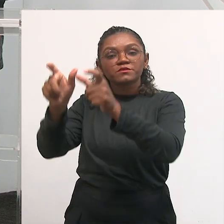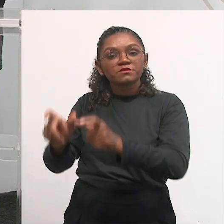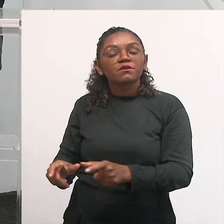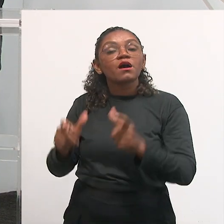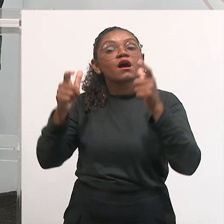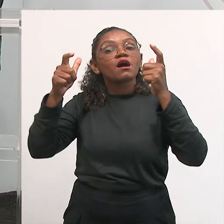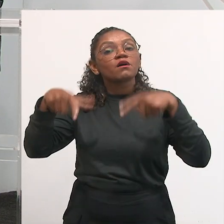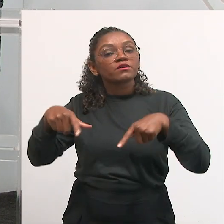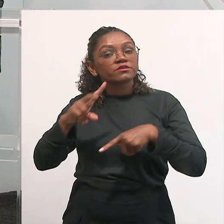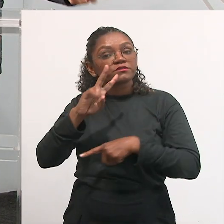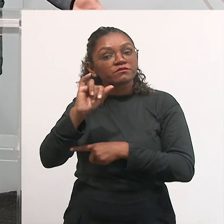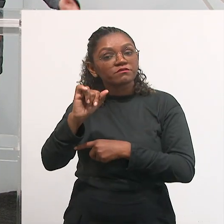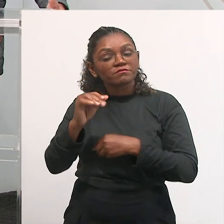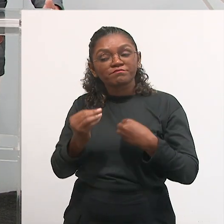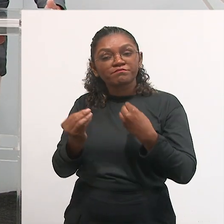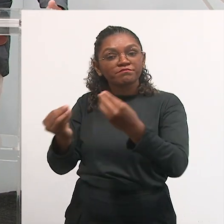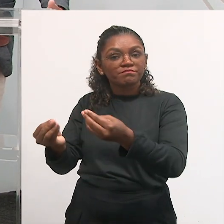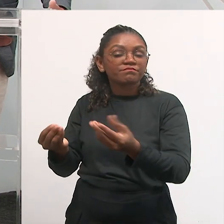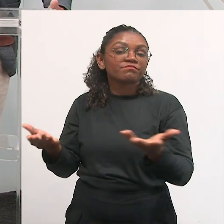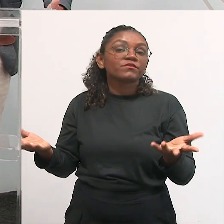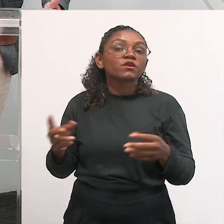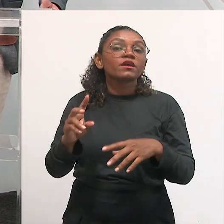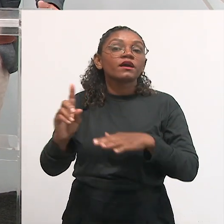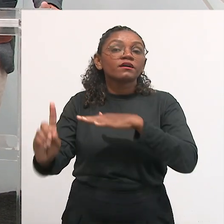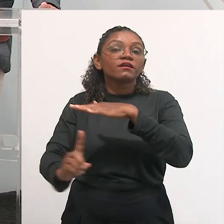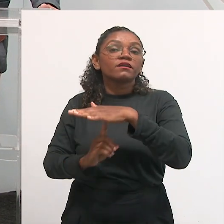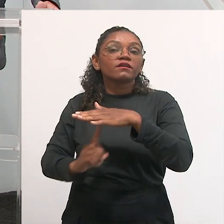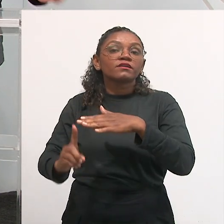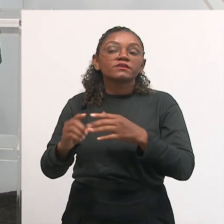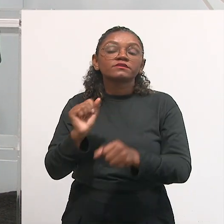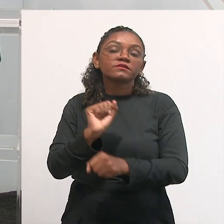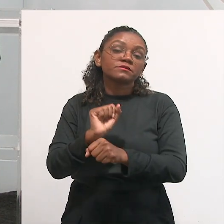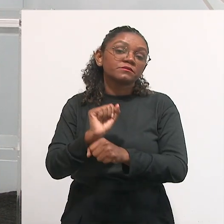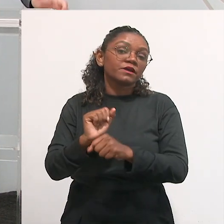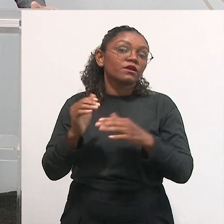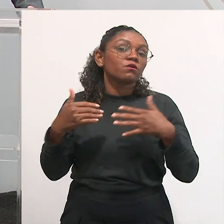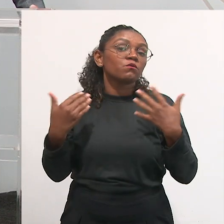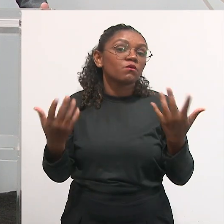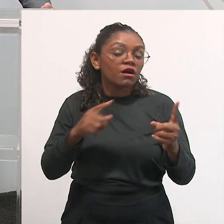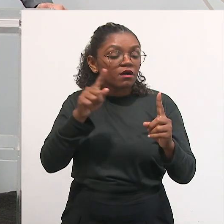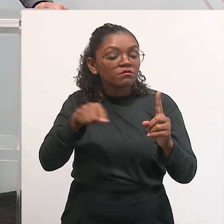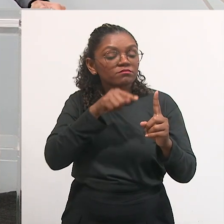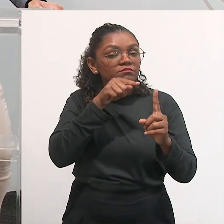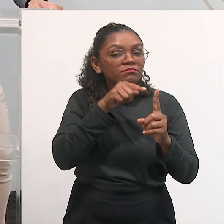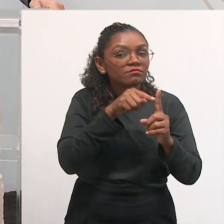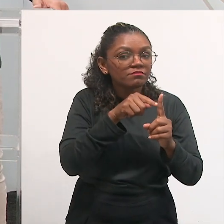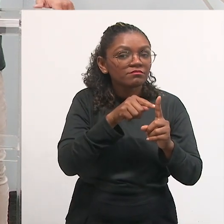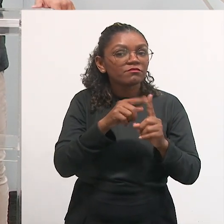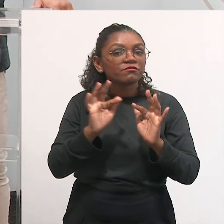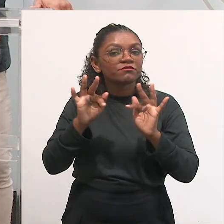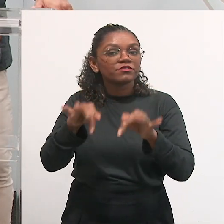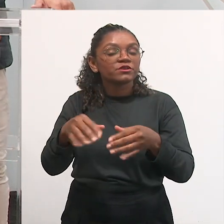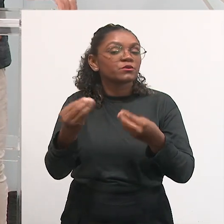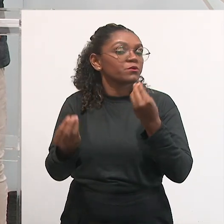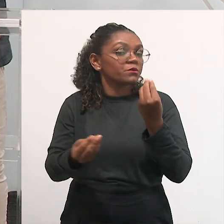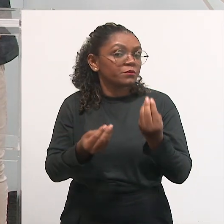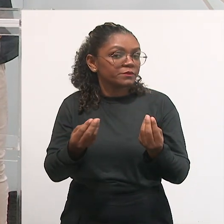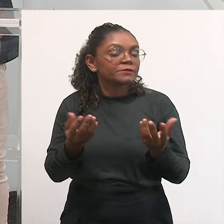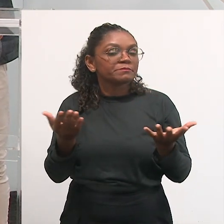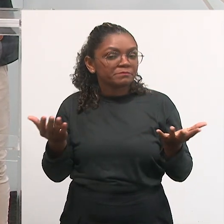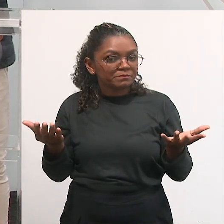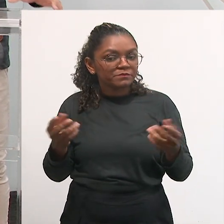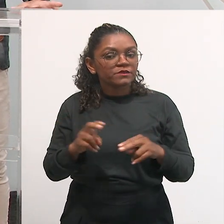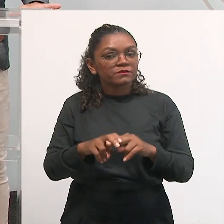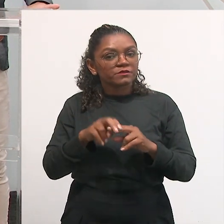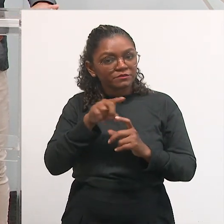projeto. Ou seja, o que o cliente final espera daquele produto? O que o cliente final espera daquele serviço? Então,